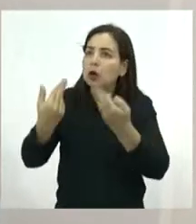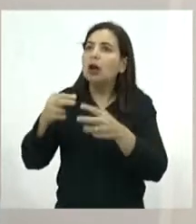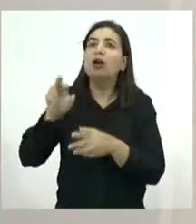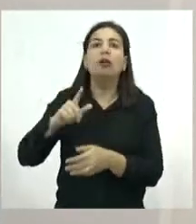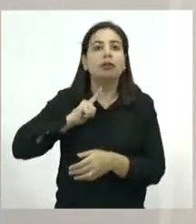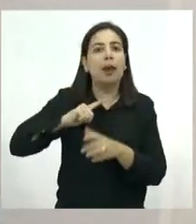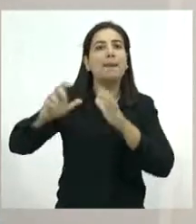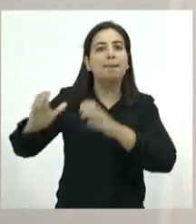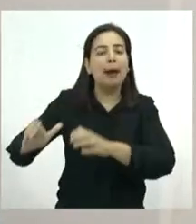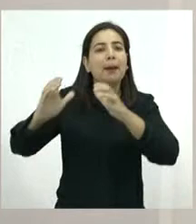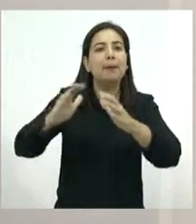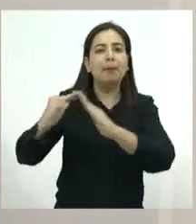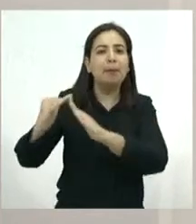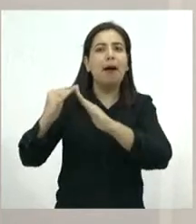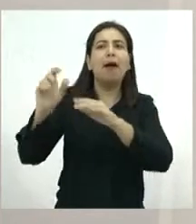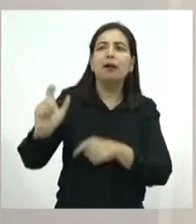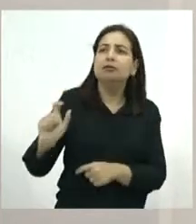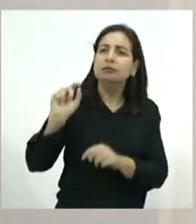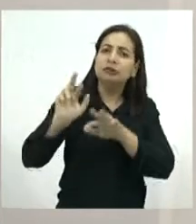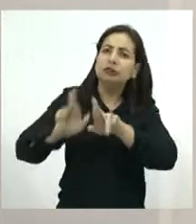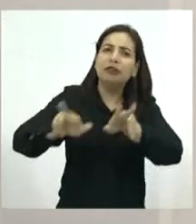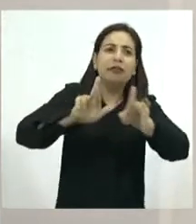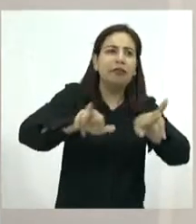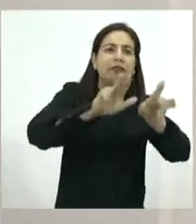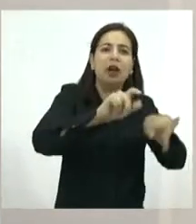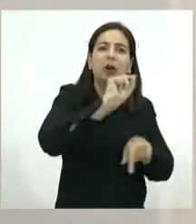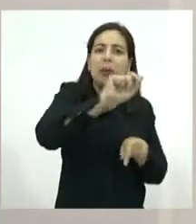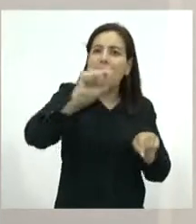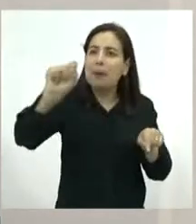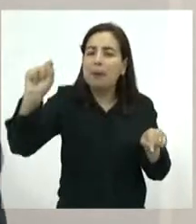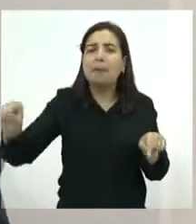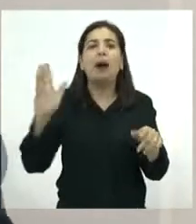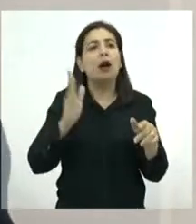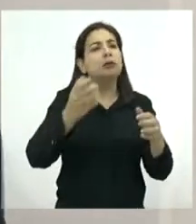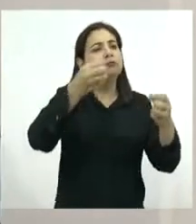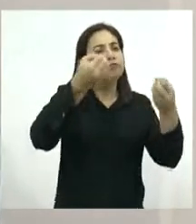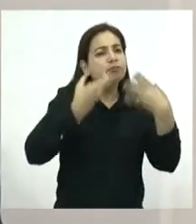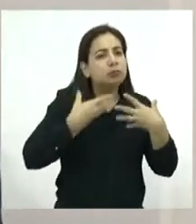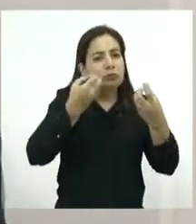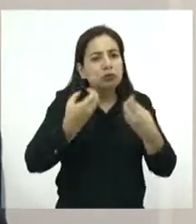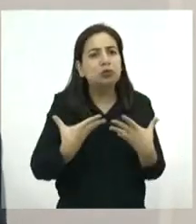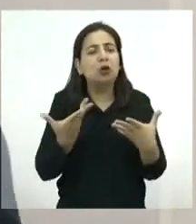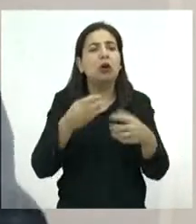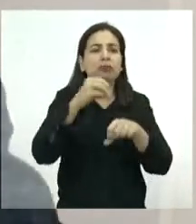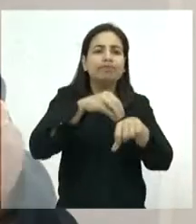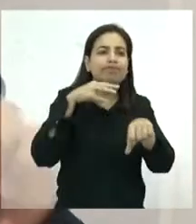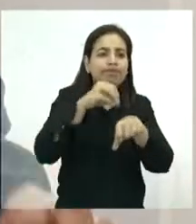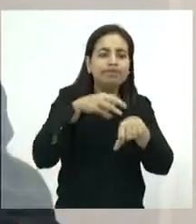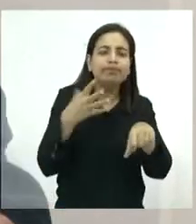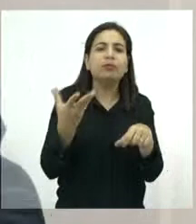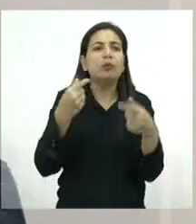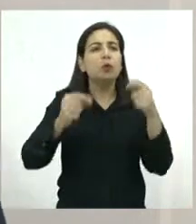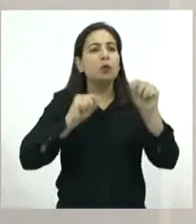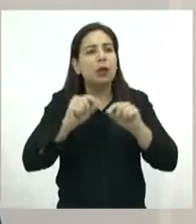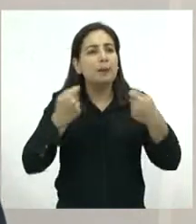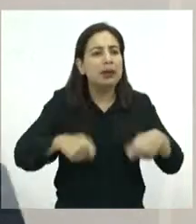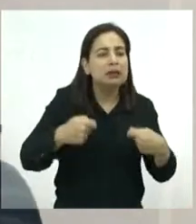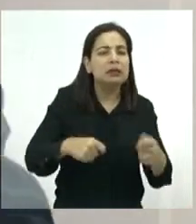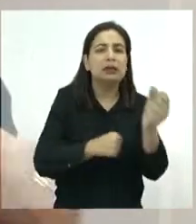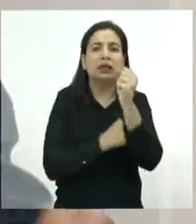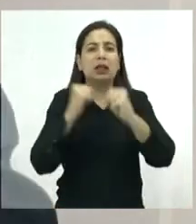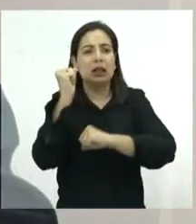diferentes, ouvimos muitas pessoas, ouvimos as demandas dos bairros, das comunidades, demandas de infraestrutura,